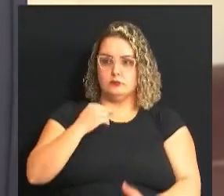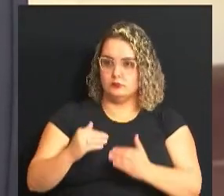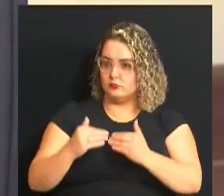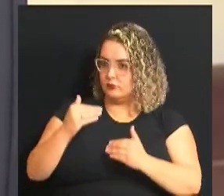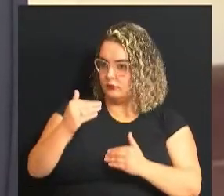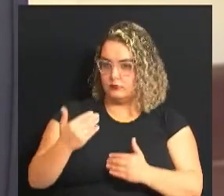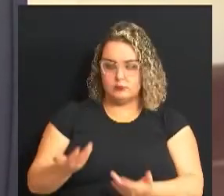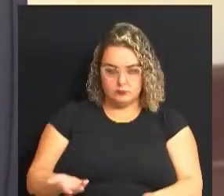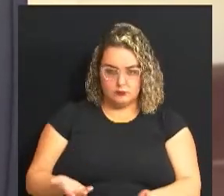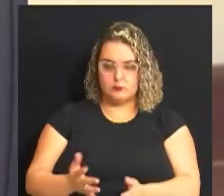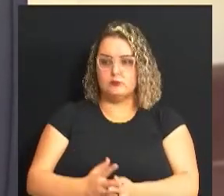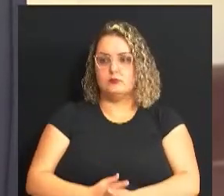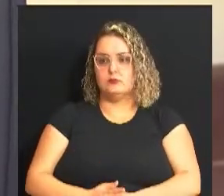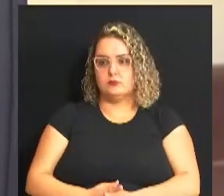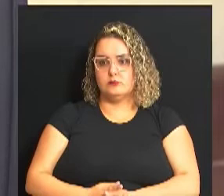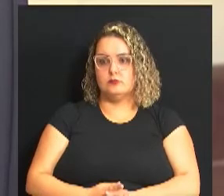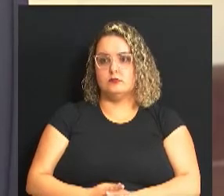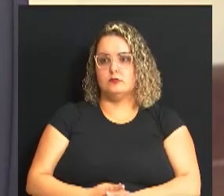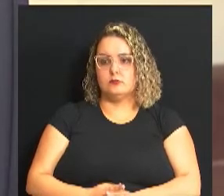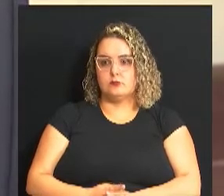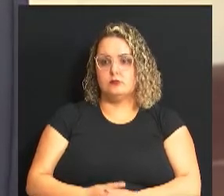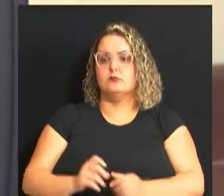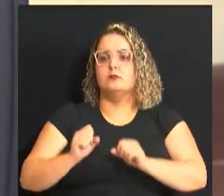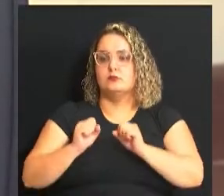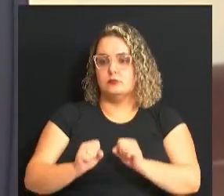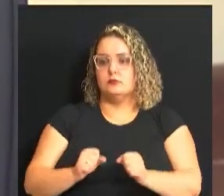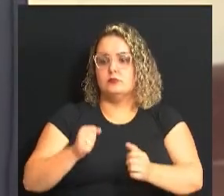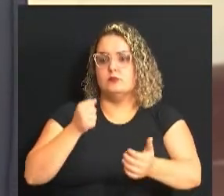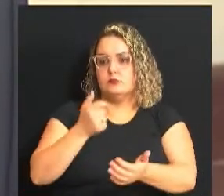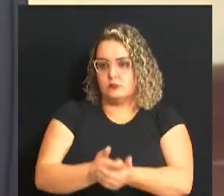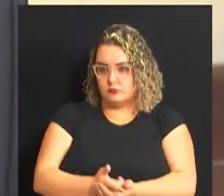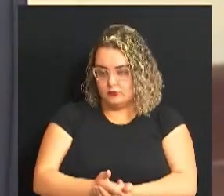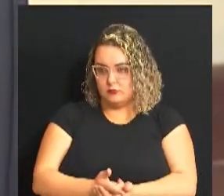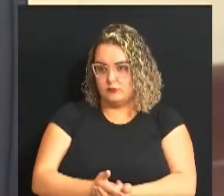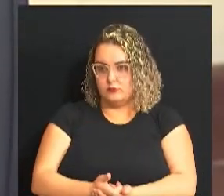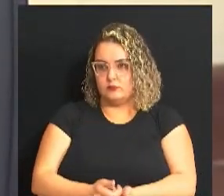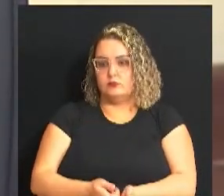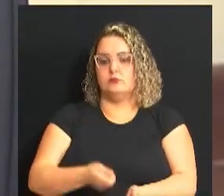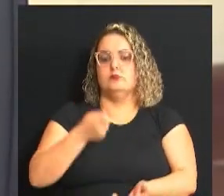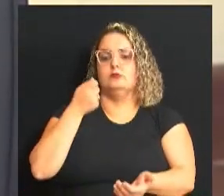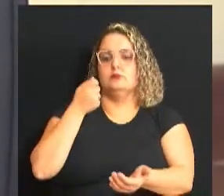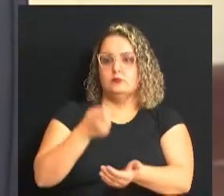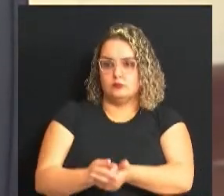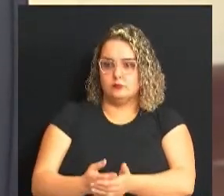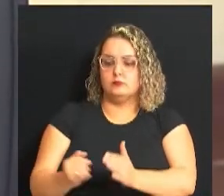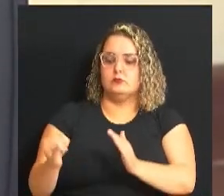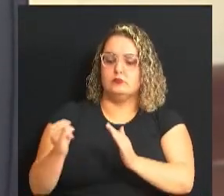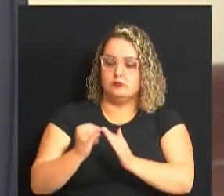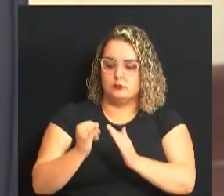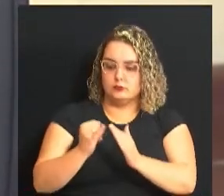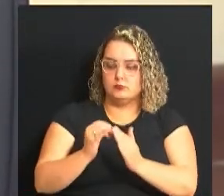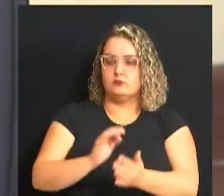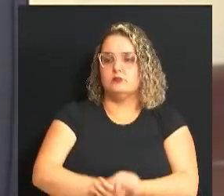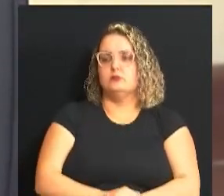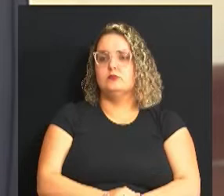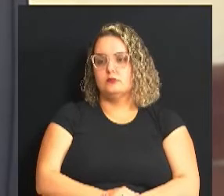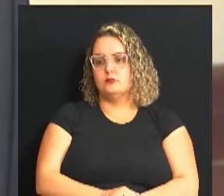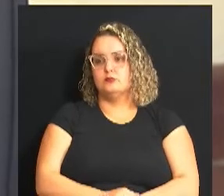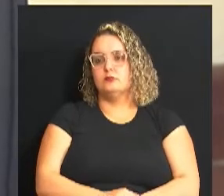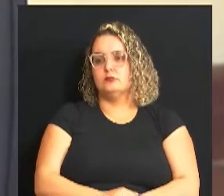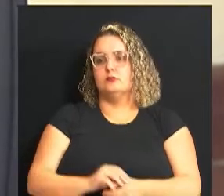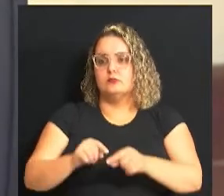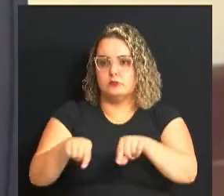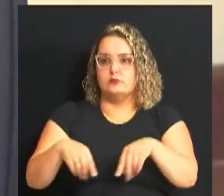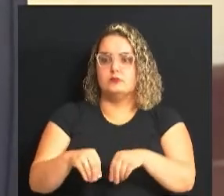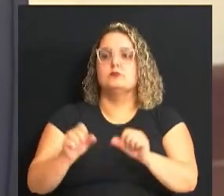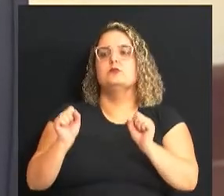isso para que ela possa adquirir. Ela pagando este imóvel, ela adquirindo este lote, aí